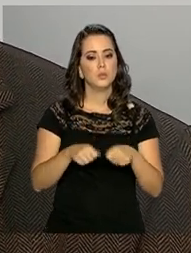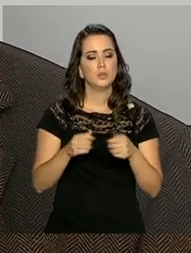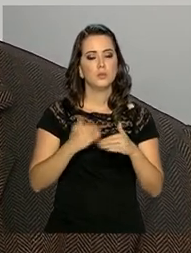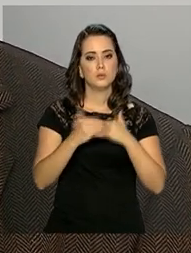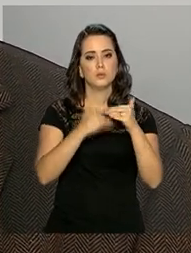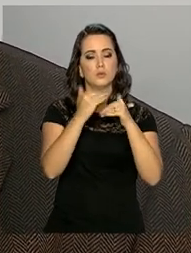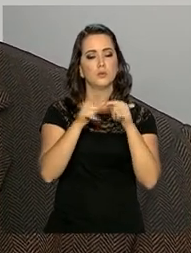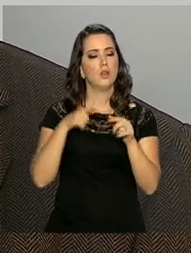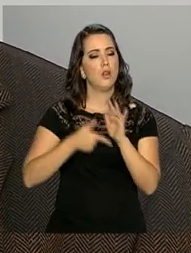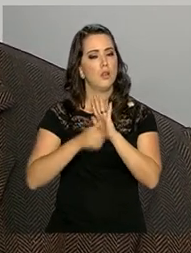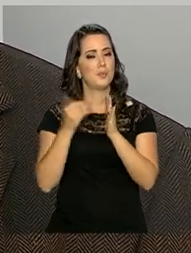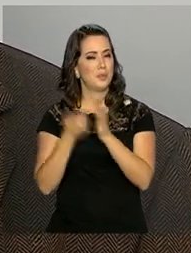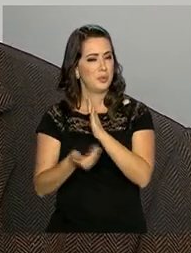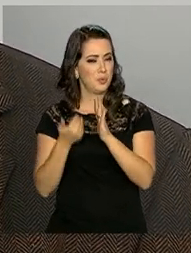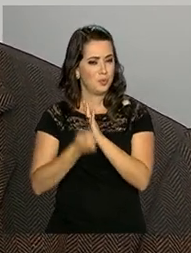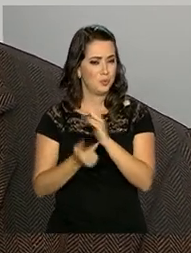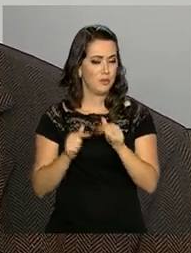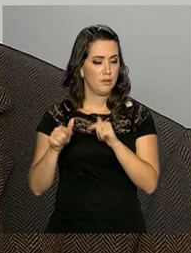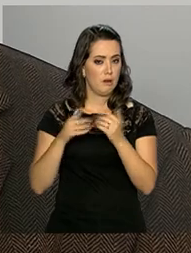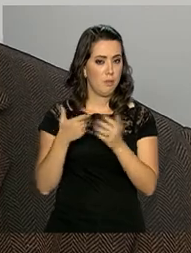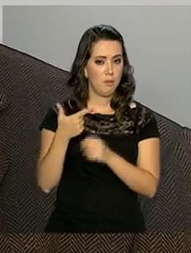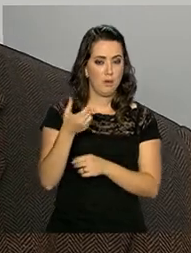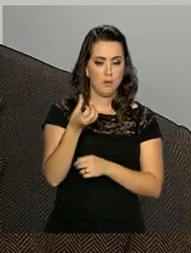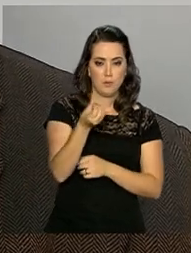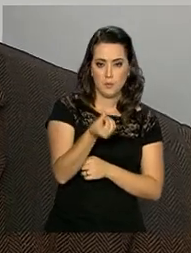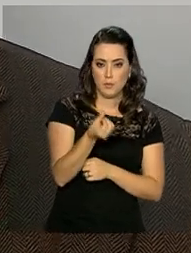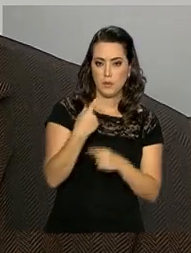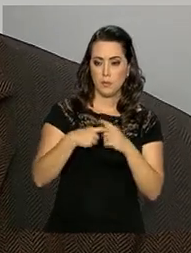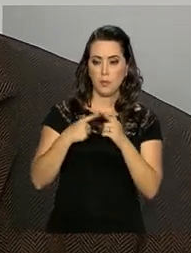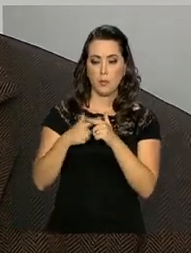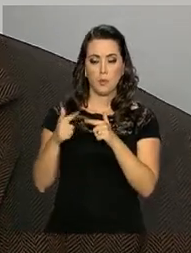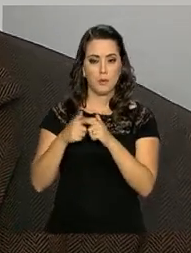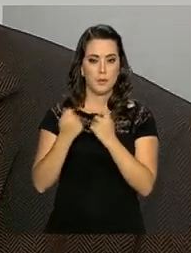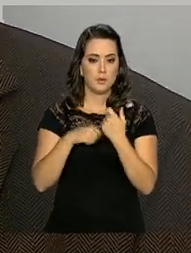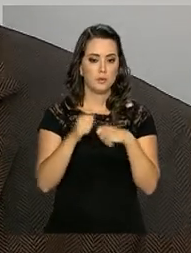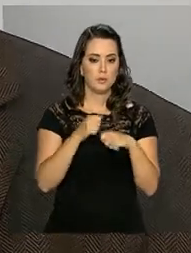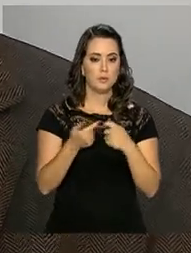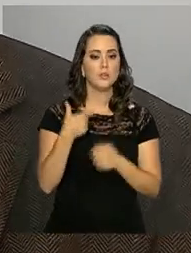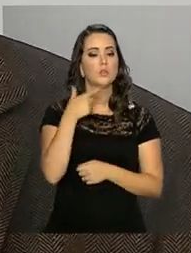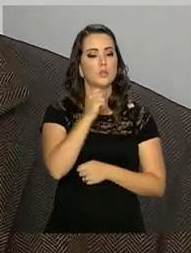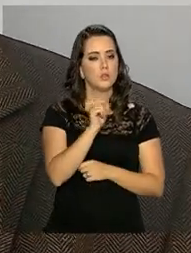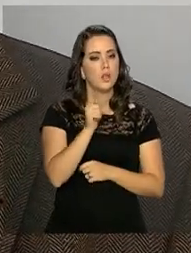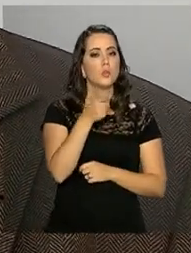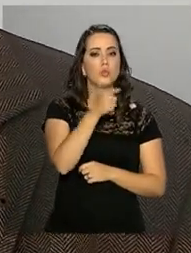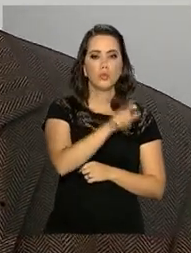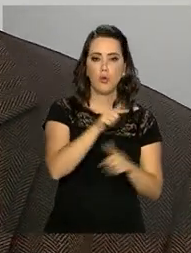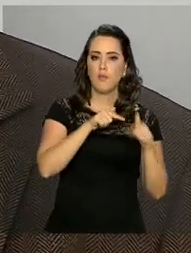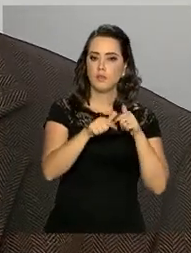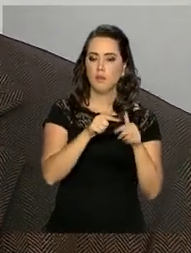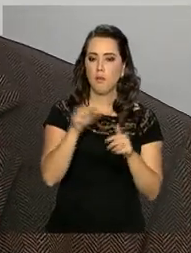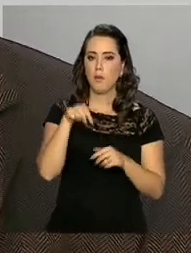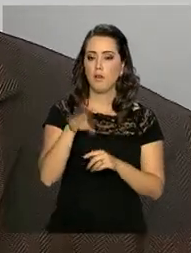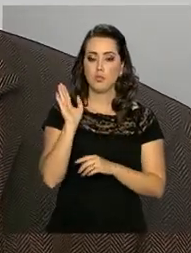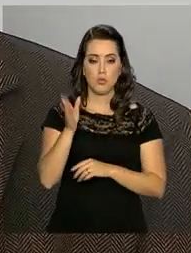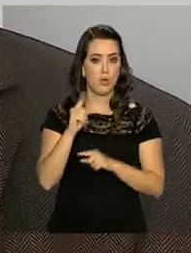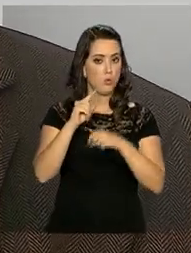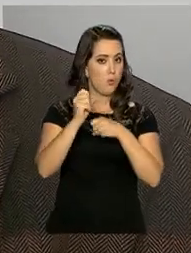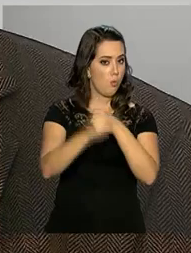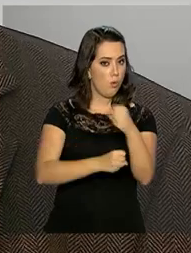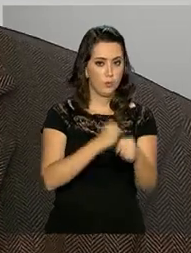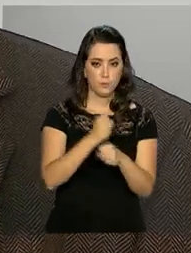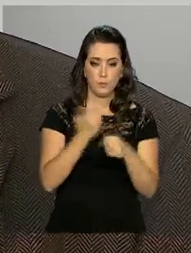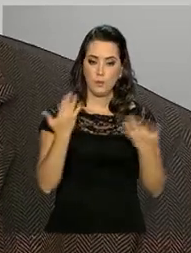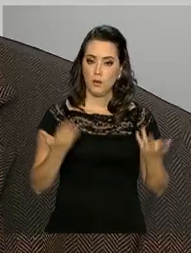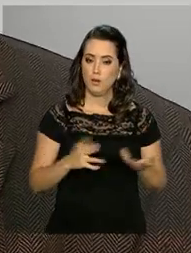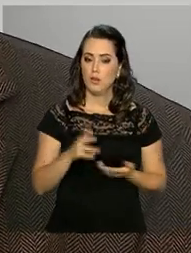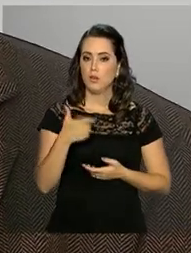que haviam sido perdidos em 2016 por conta da crise econômica, né? E eles conseguem recuperar esses postos de trabalho já em 2017. E